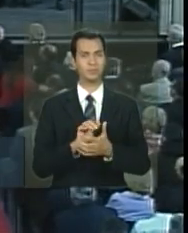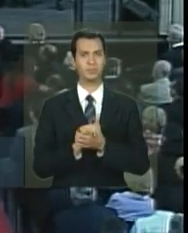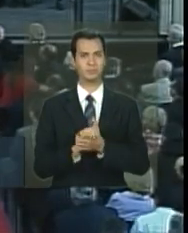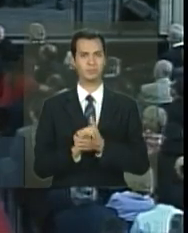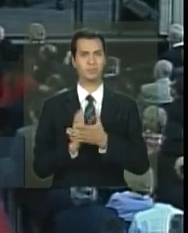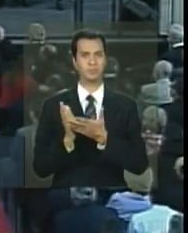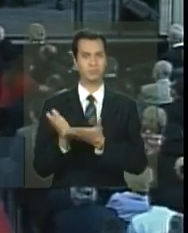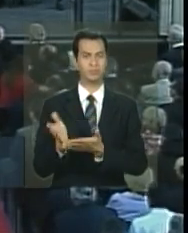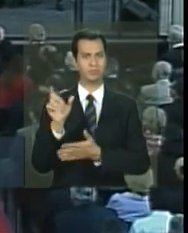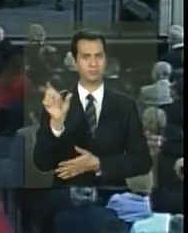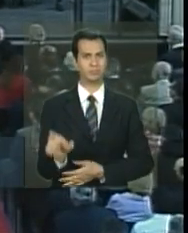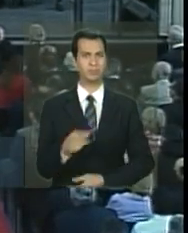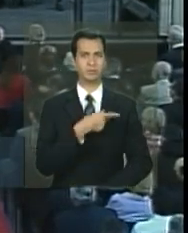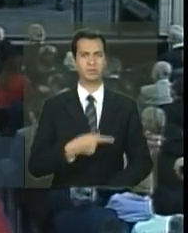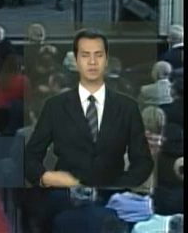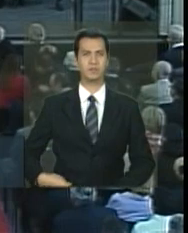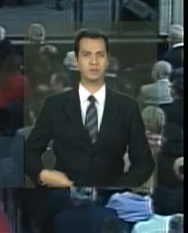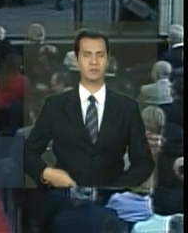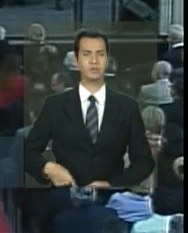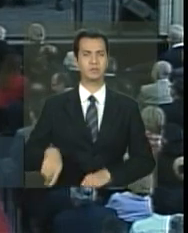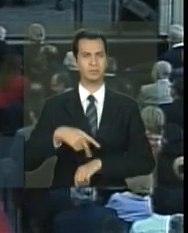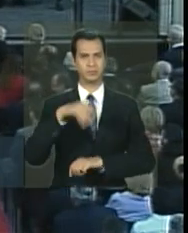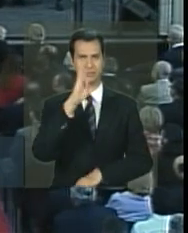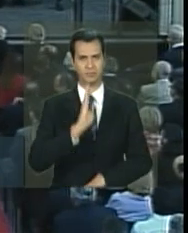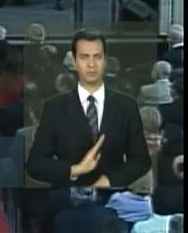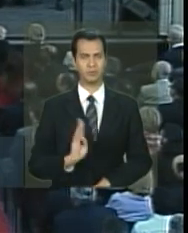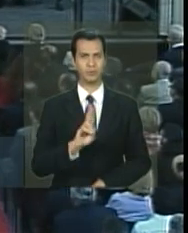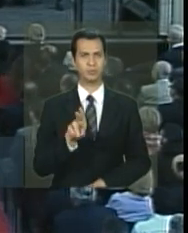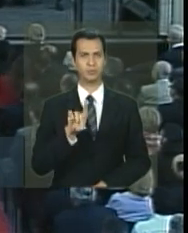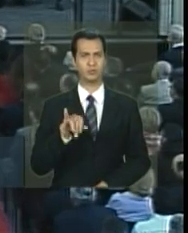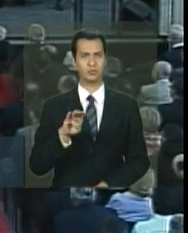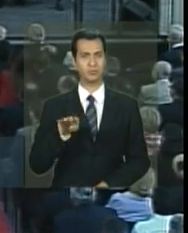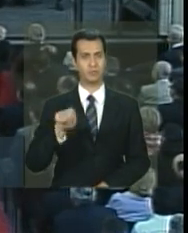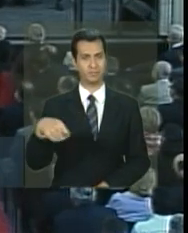cumprimentando a presidenta da República, Dilma Rousseff,